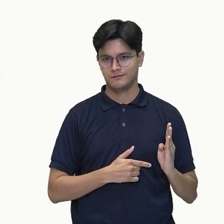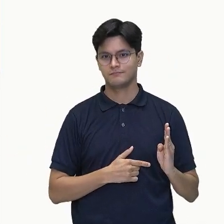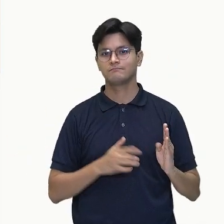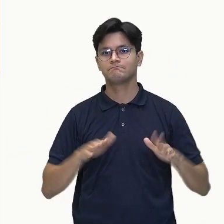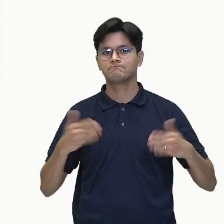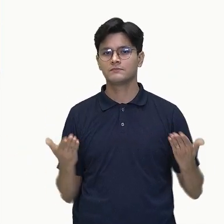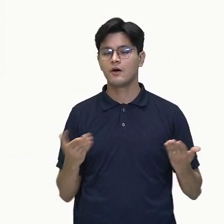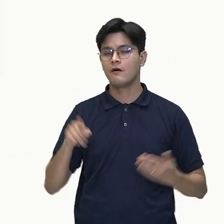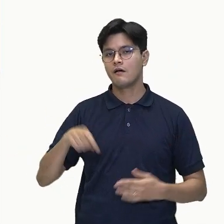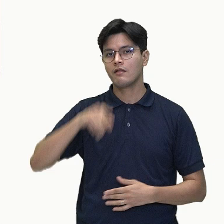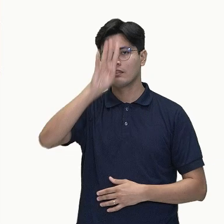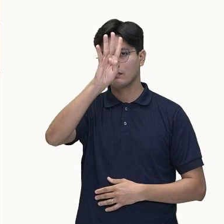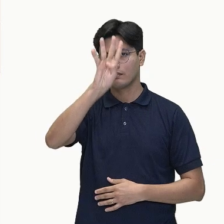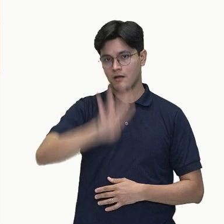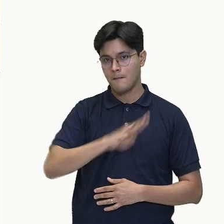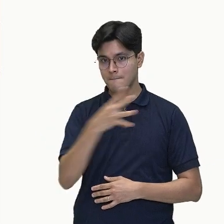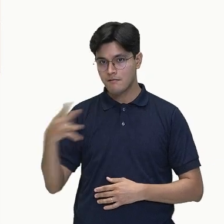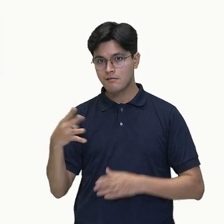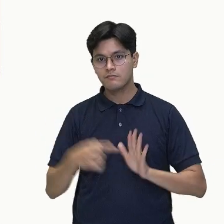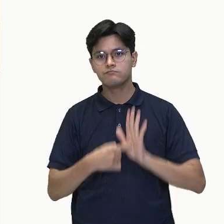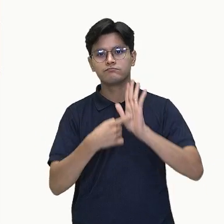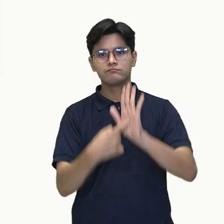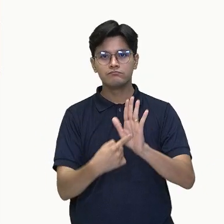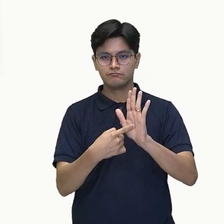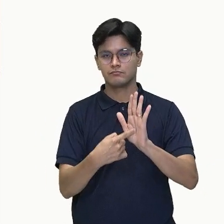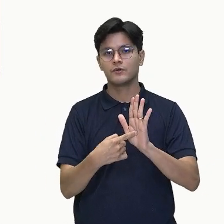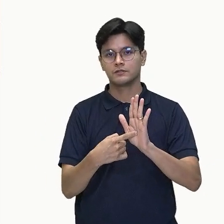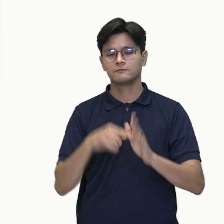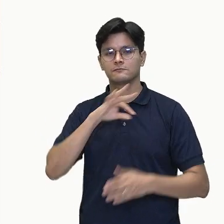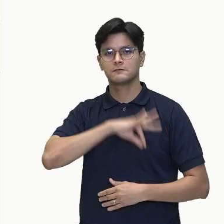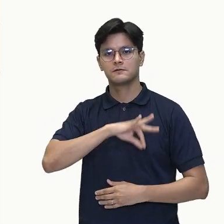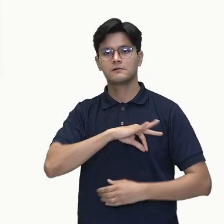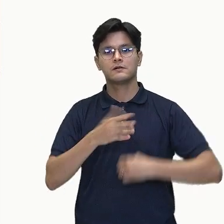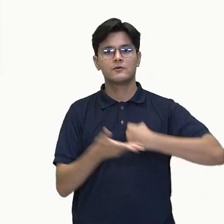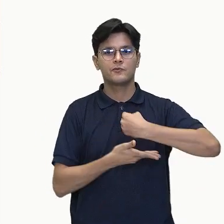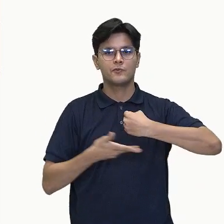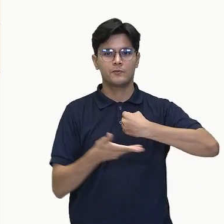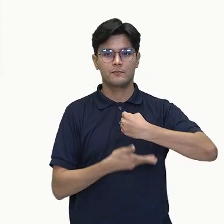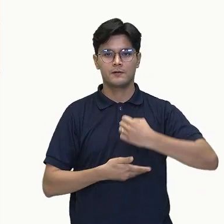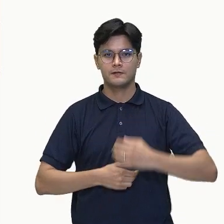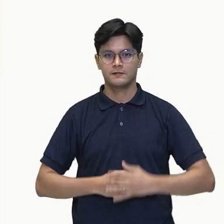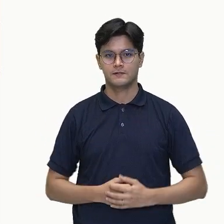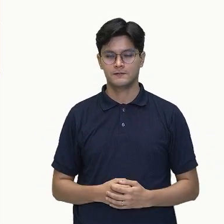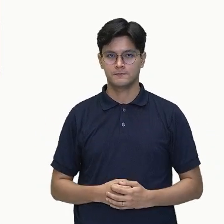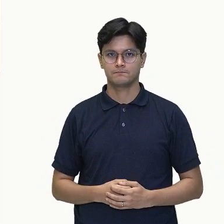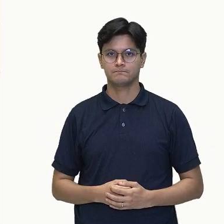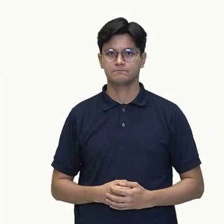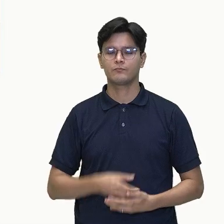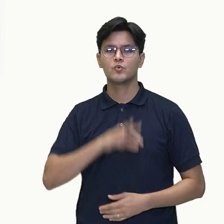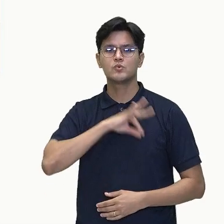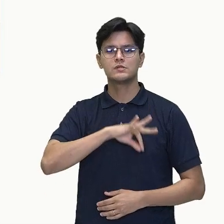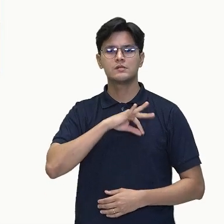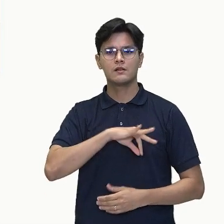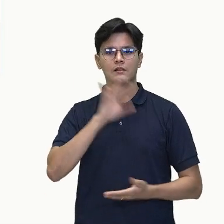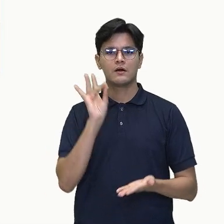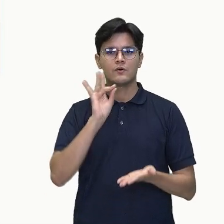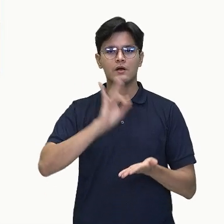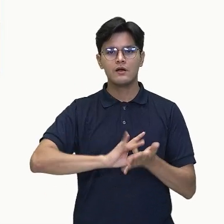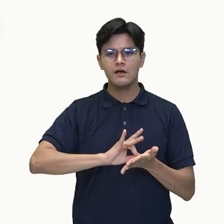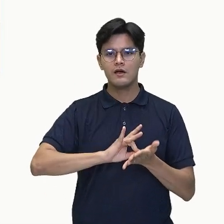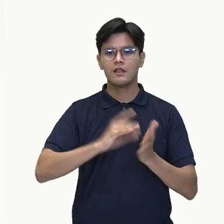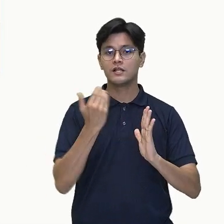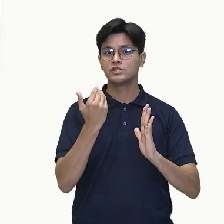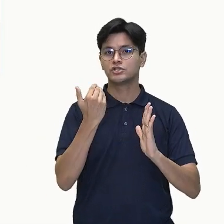e Caribe. Olha só, os salários reais, descontando aí o efeito da inflação, na América Latina e